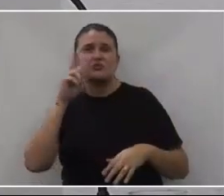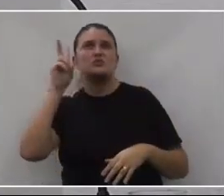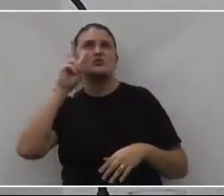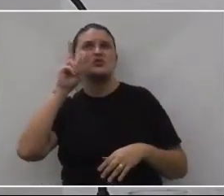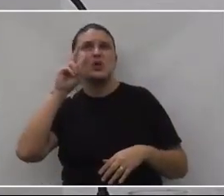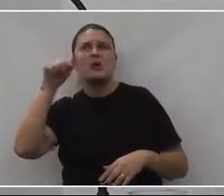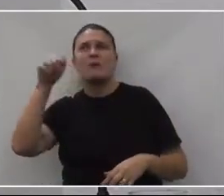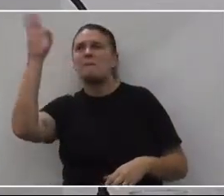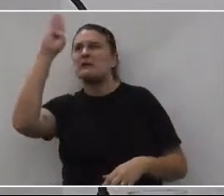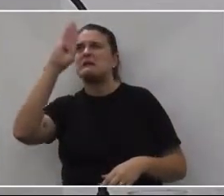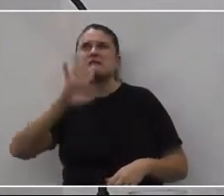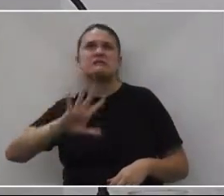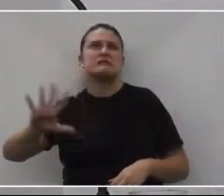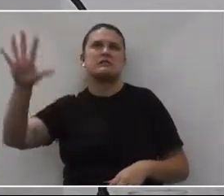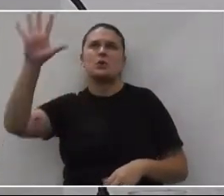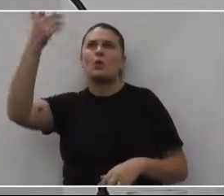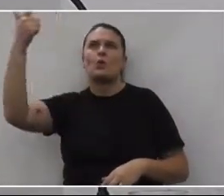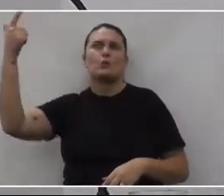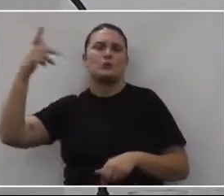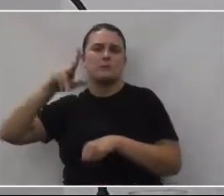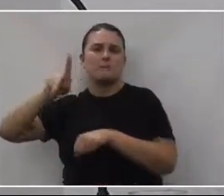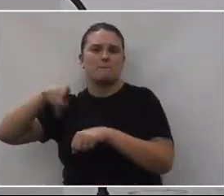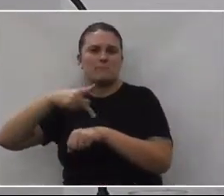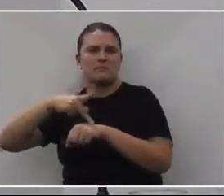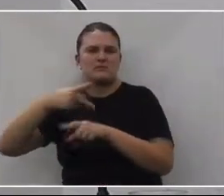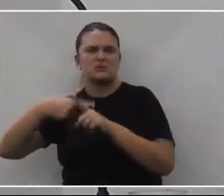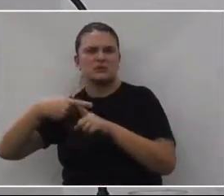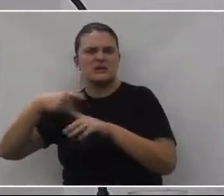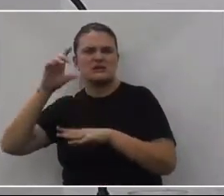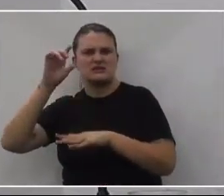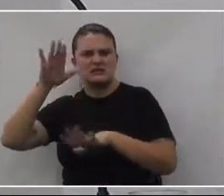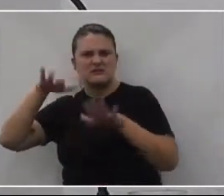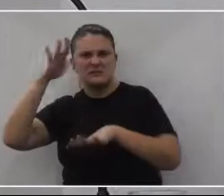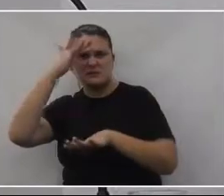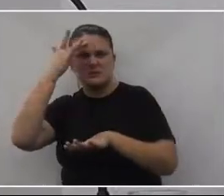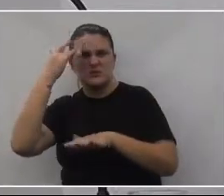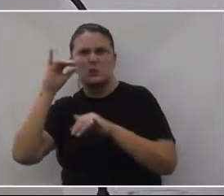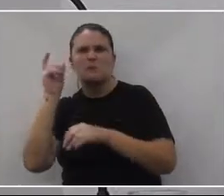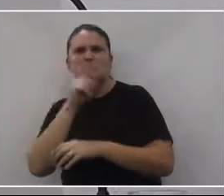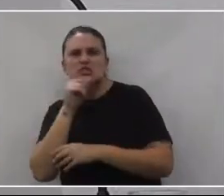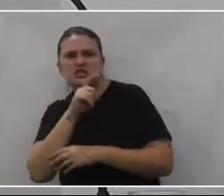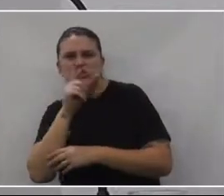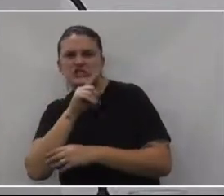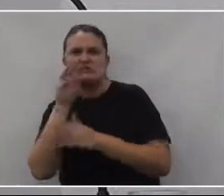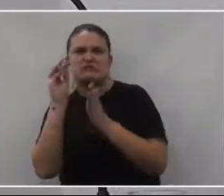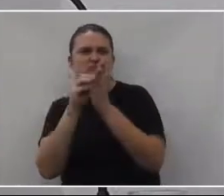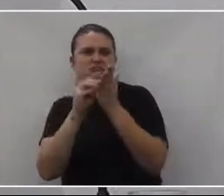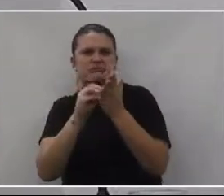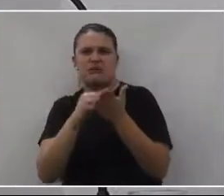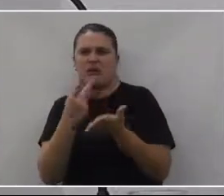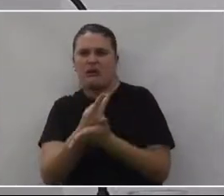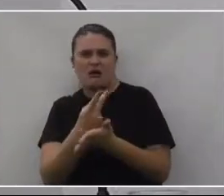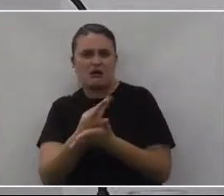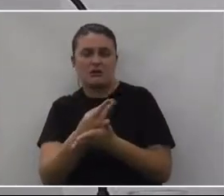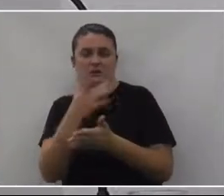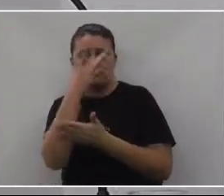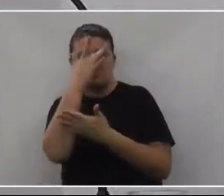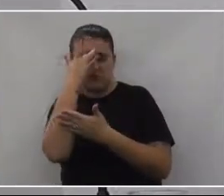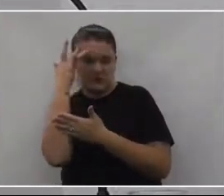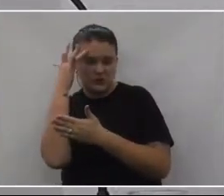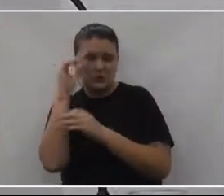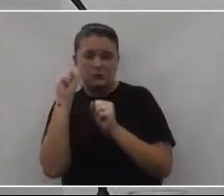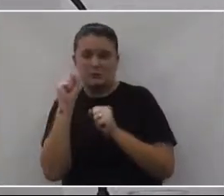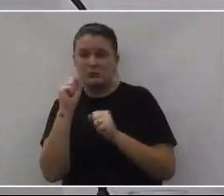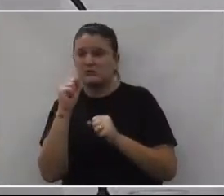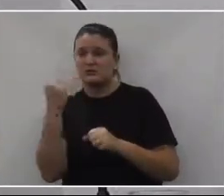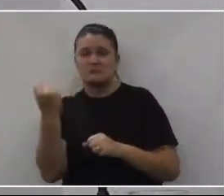neste Brasil afora e outros países, a desgraça que uma informação distorcida, colocada, às vezes,